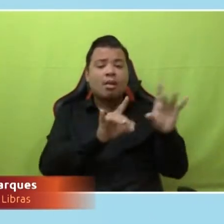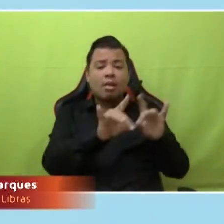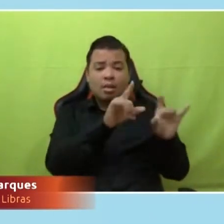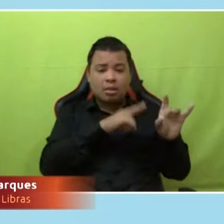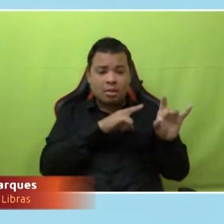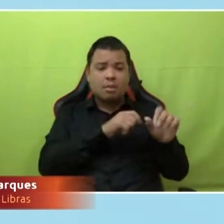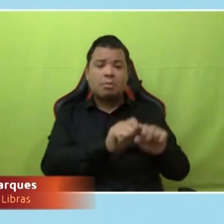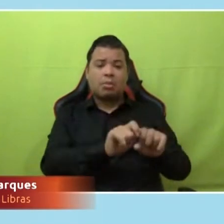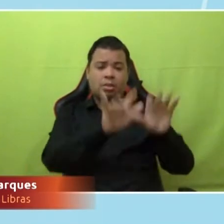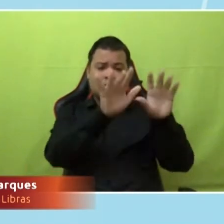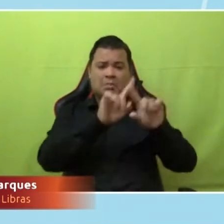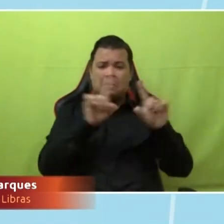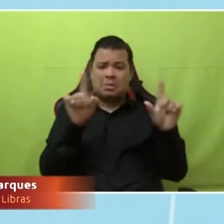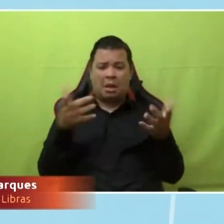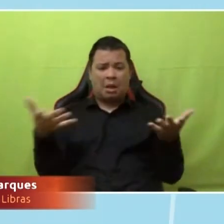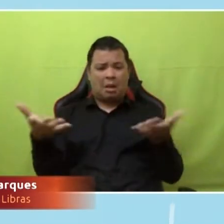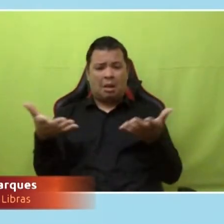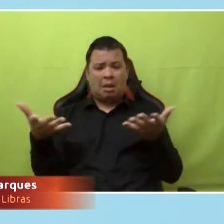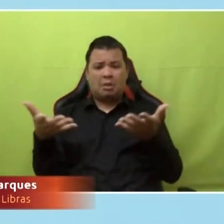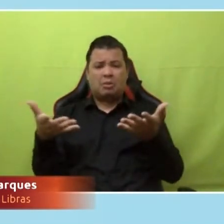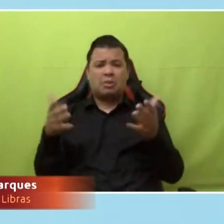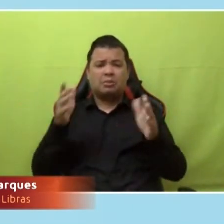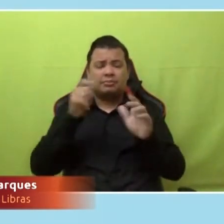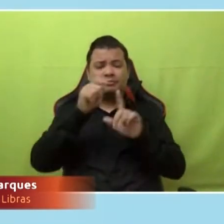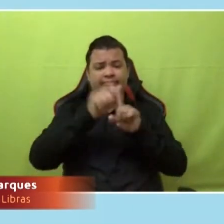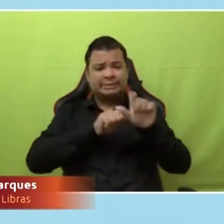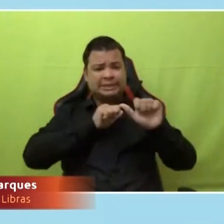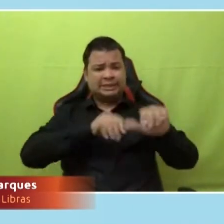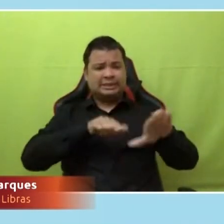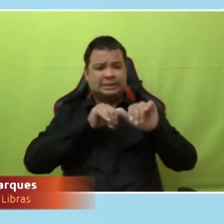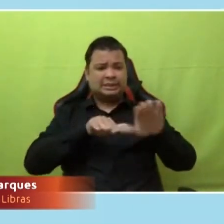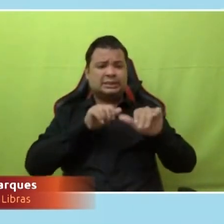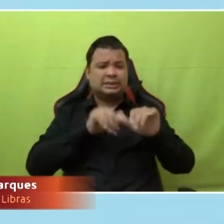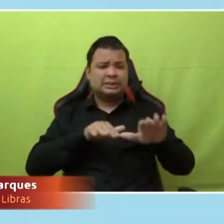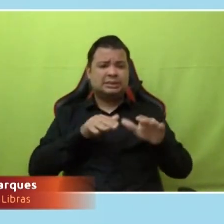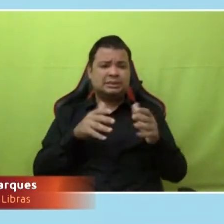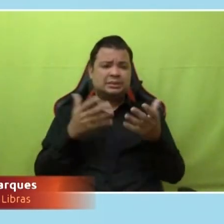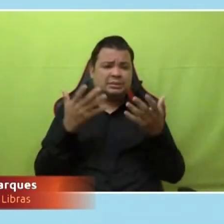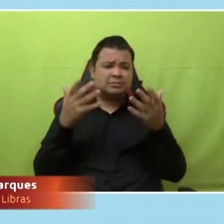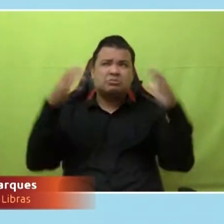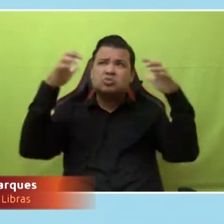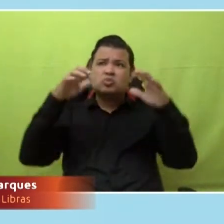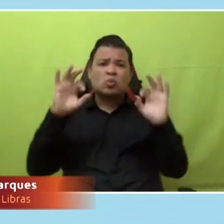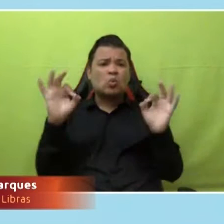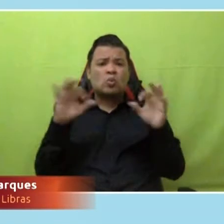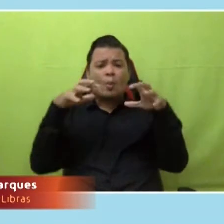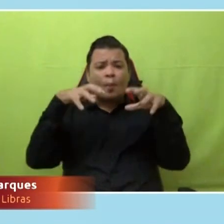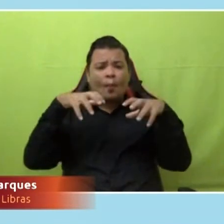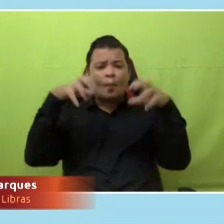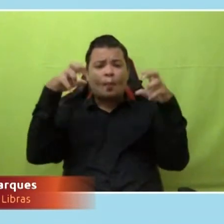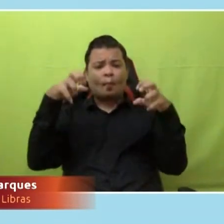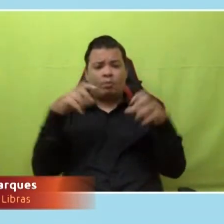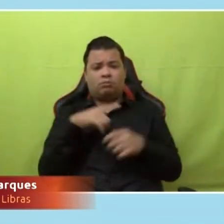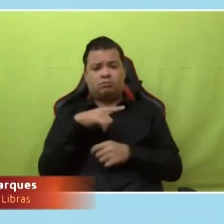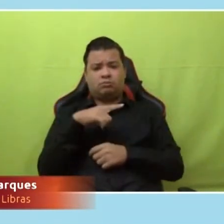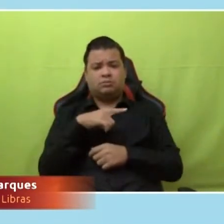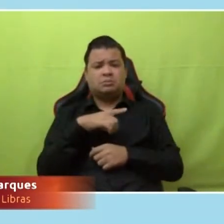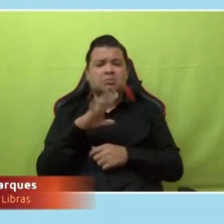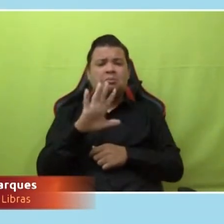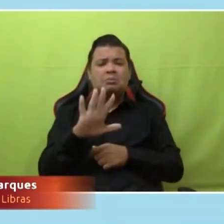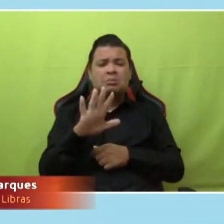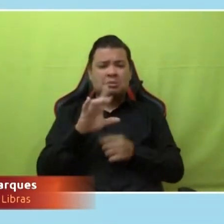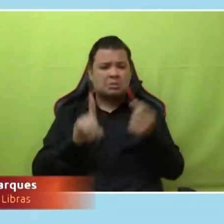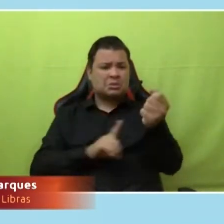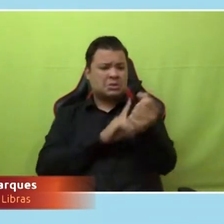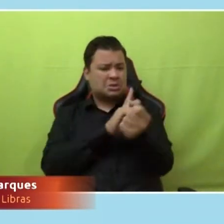altos mesmo agora? Que a gente está em setembro, um mês ainda de estiagem. Dá para explicar o motivo desse número ser